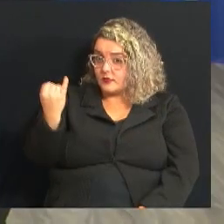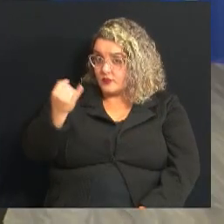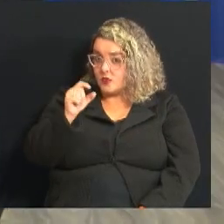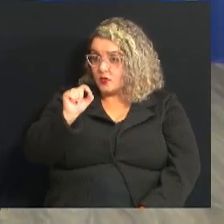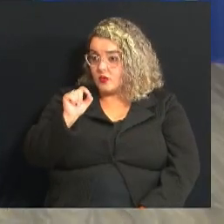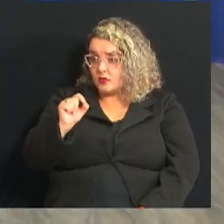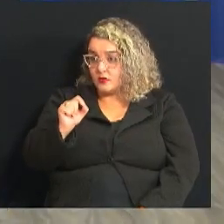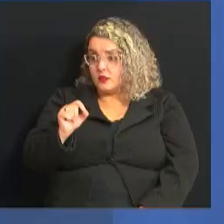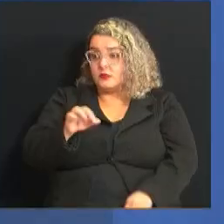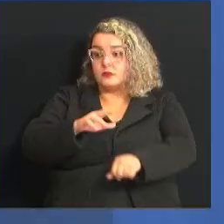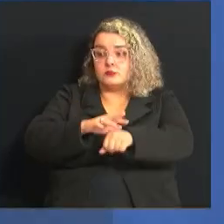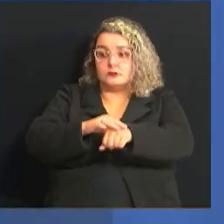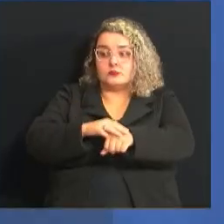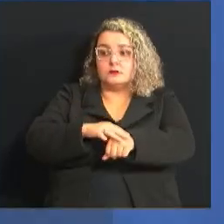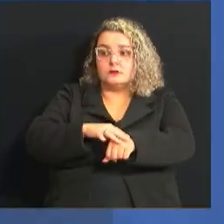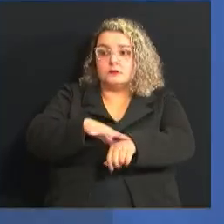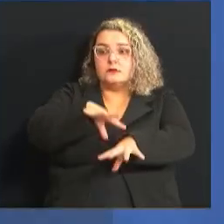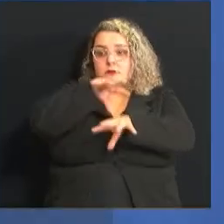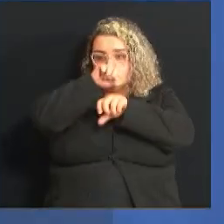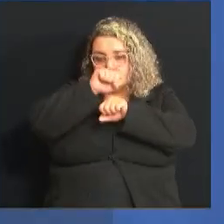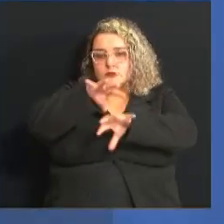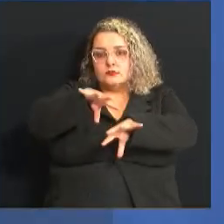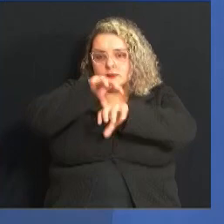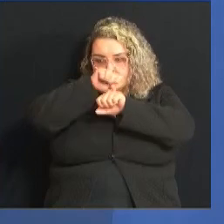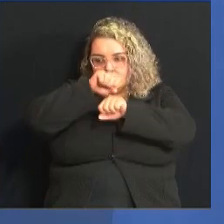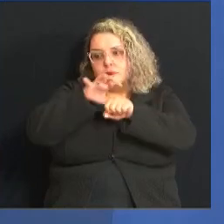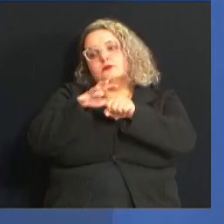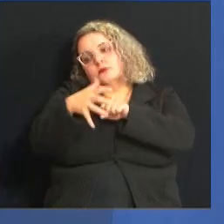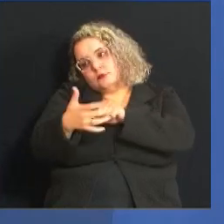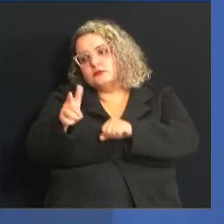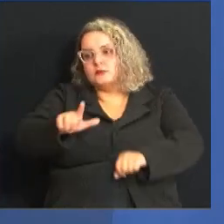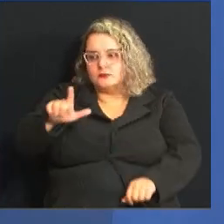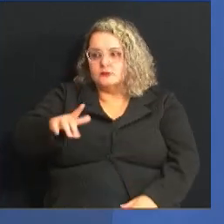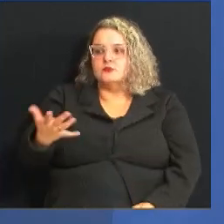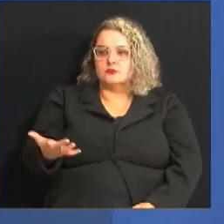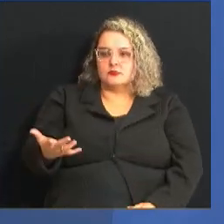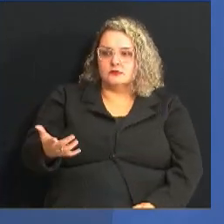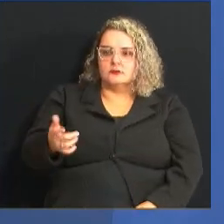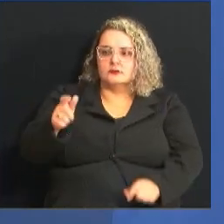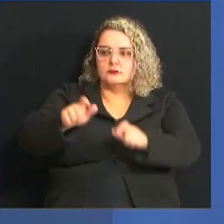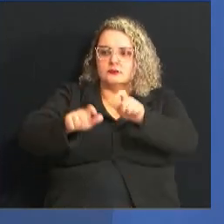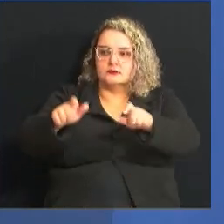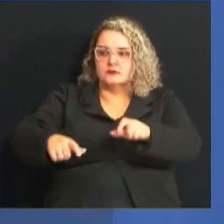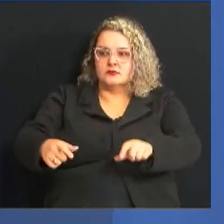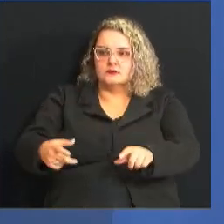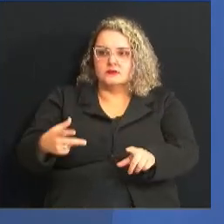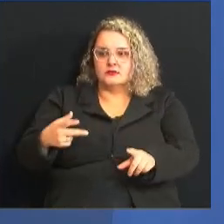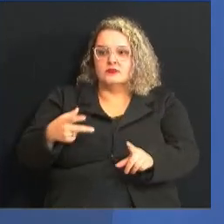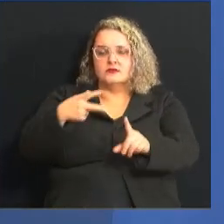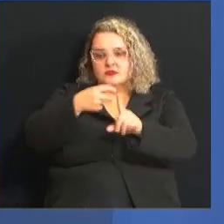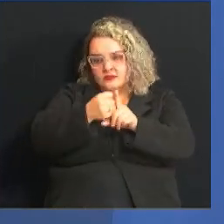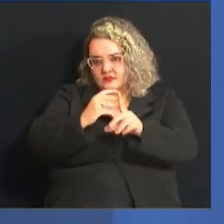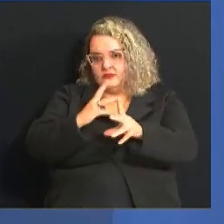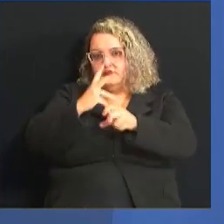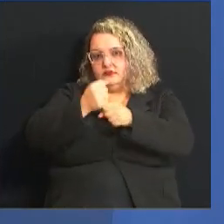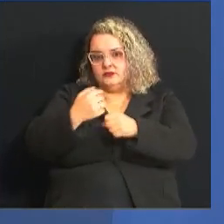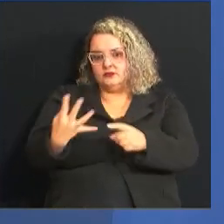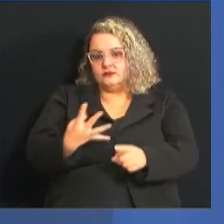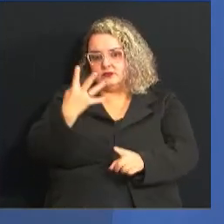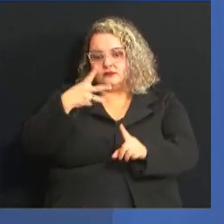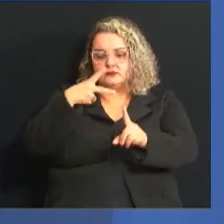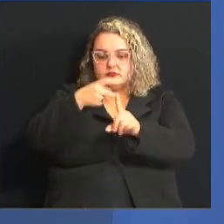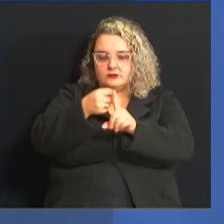doenças respiratórias. Uma, é claro, a da Covid-19, o pessoal que está tomando o reforço, a quarta dose, a gente